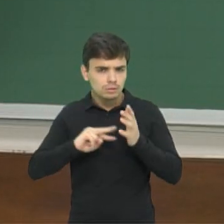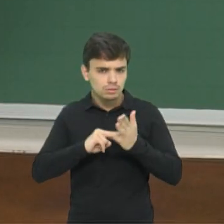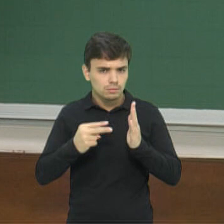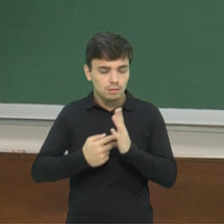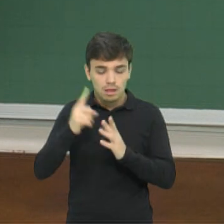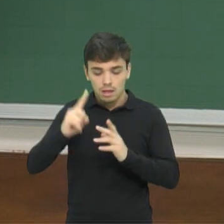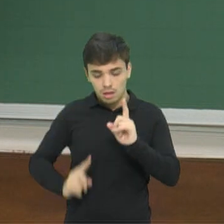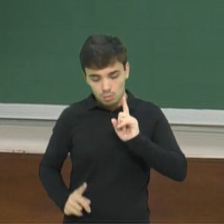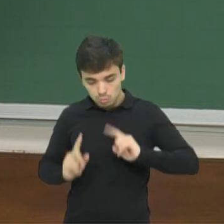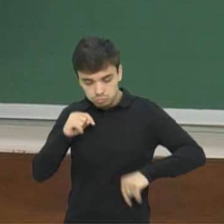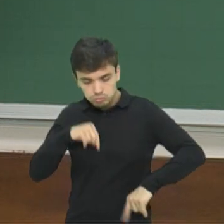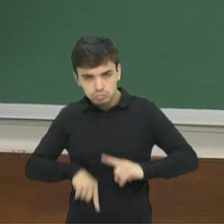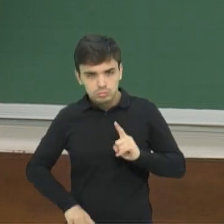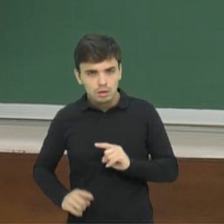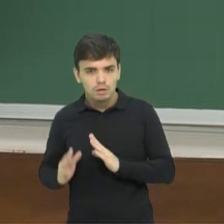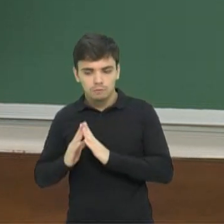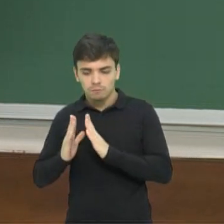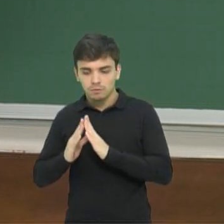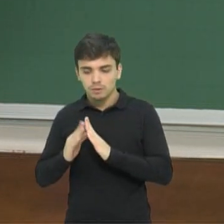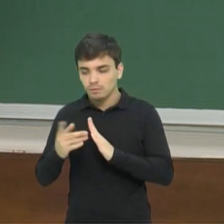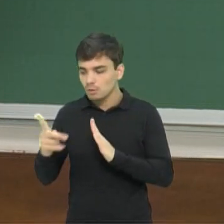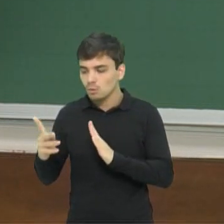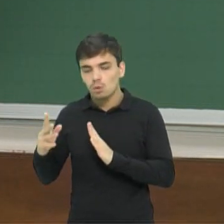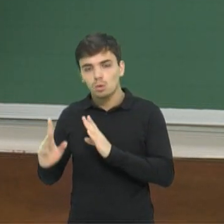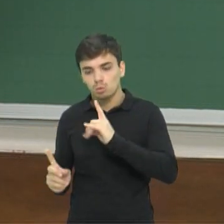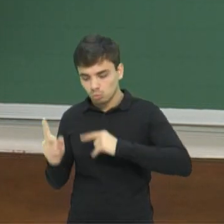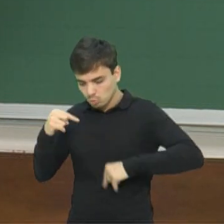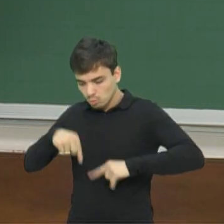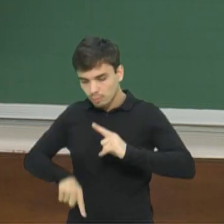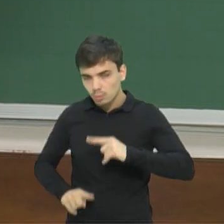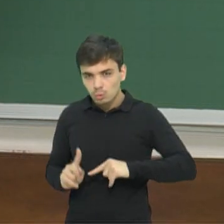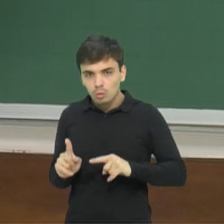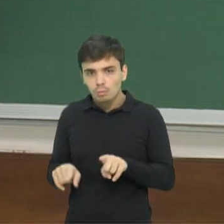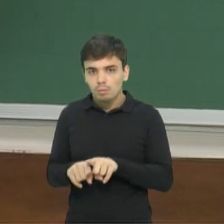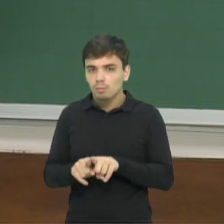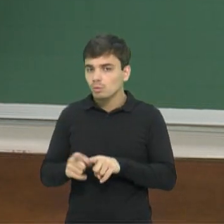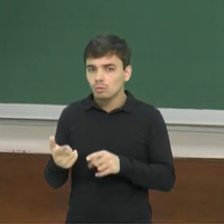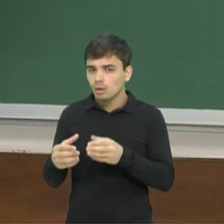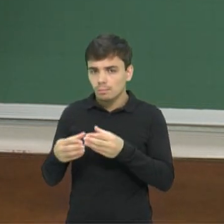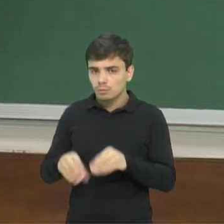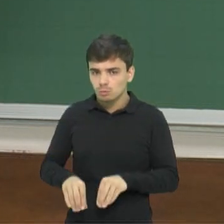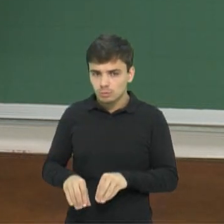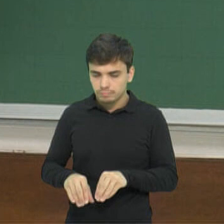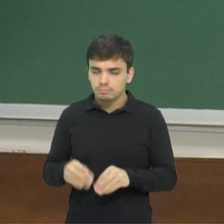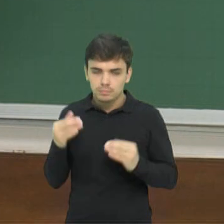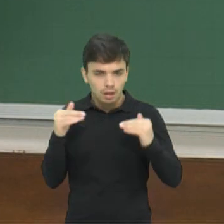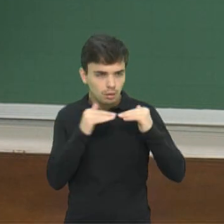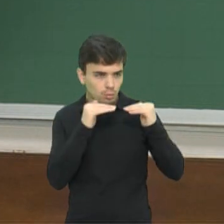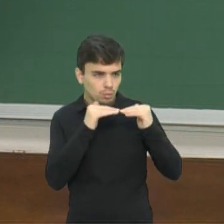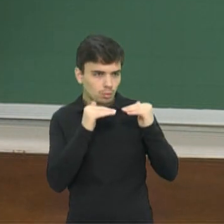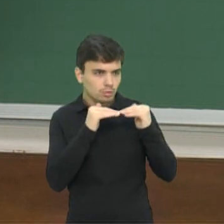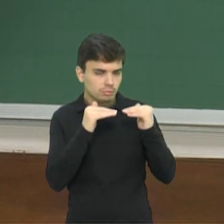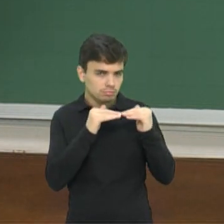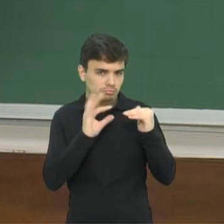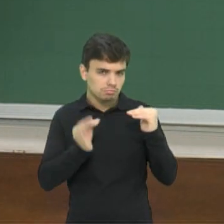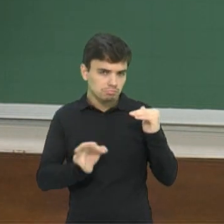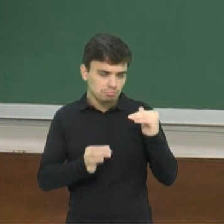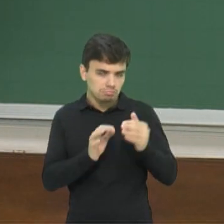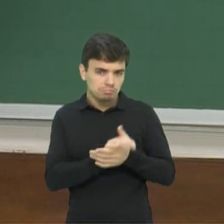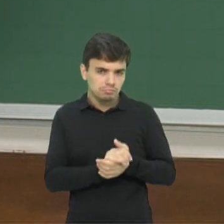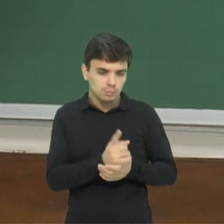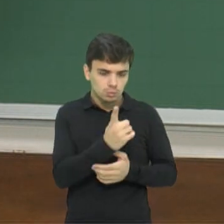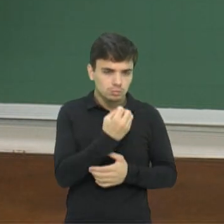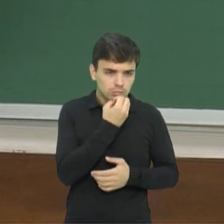organismo habita o corpo do outro sem causar prejuízo. Então, inquilinismo está de acordo com o que a gente está falando ali. Uma espécie beneficiada e a